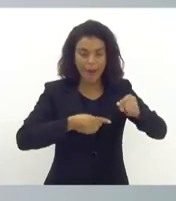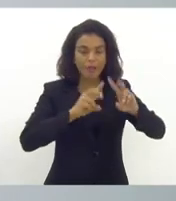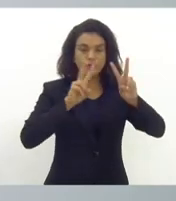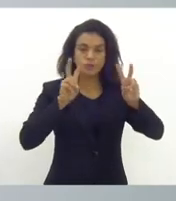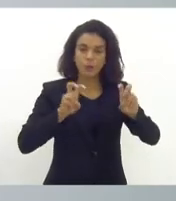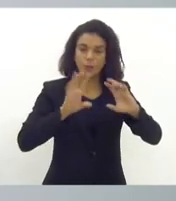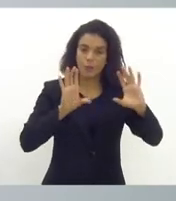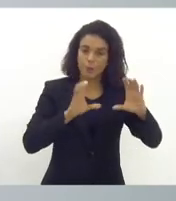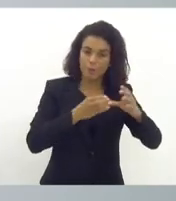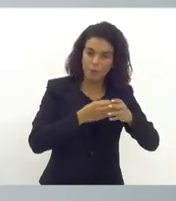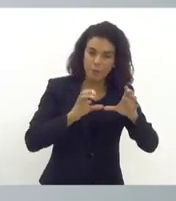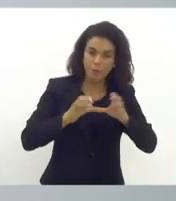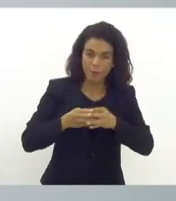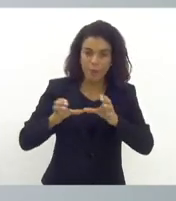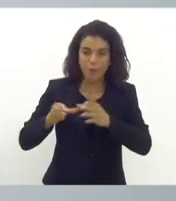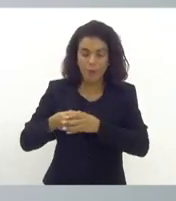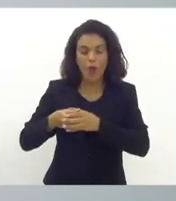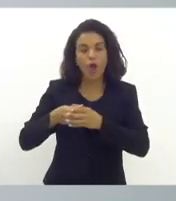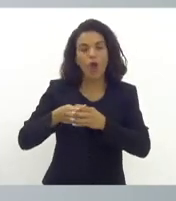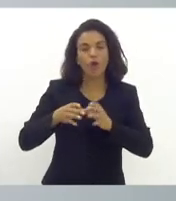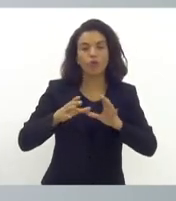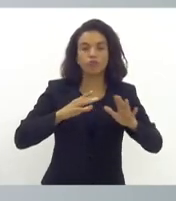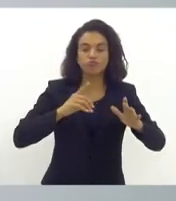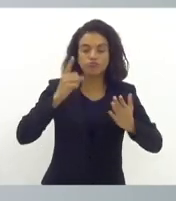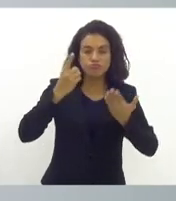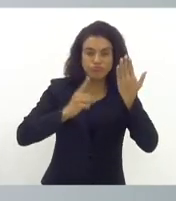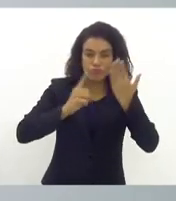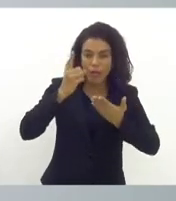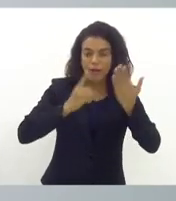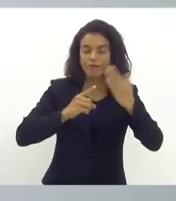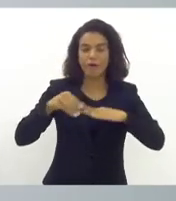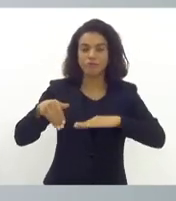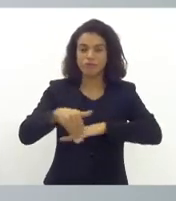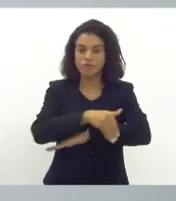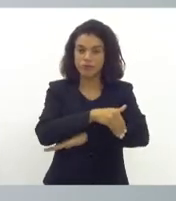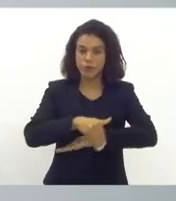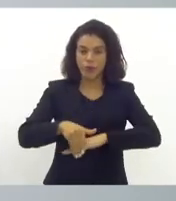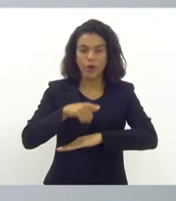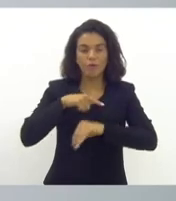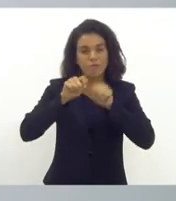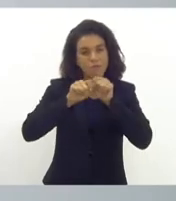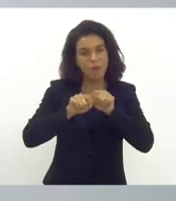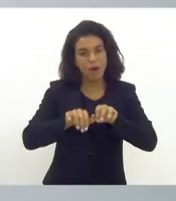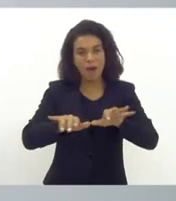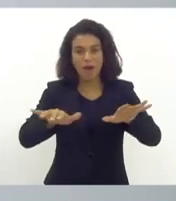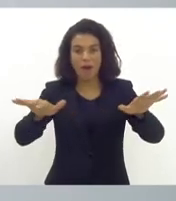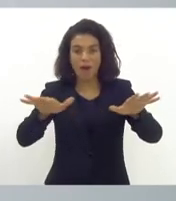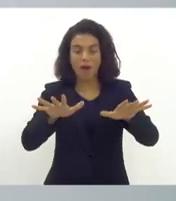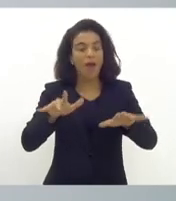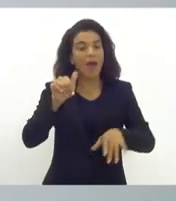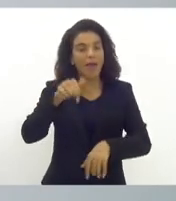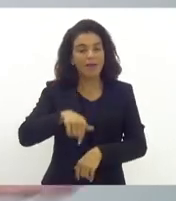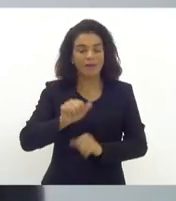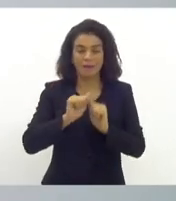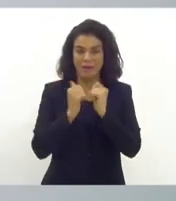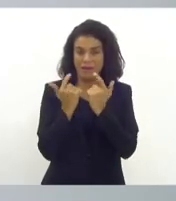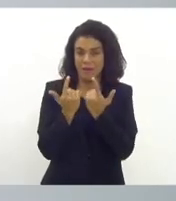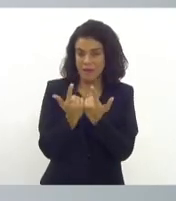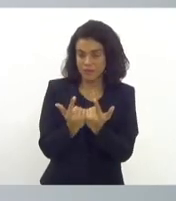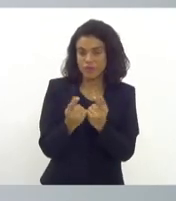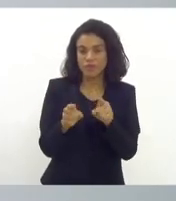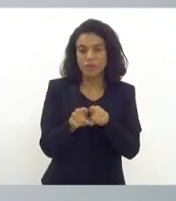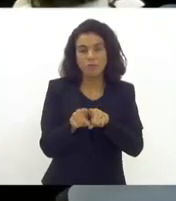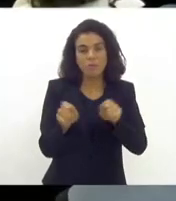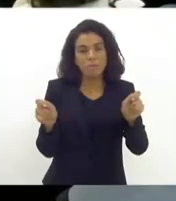blocos ao carnaval de rua seja algo que ecoy dentro da Assembleia Legislativa e que possa